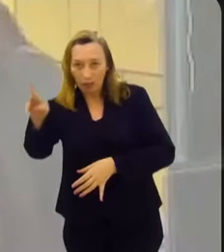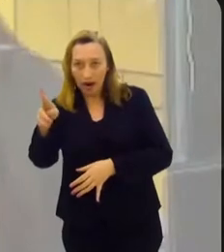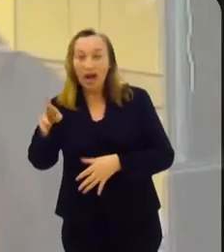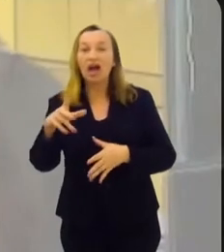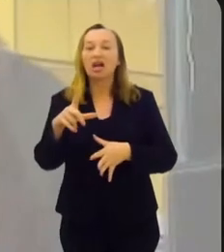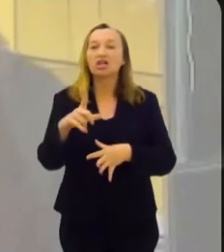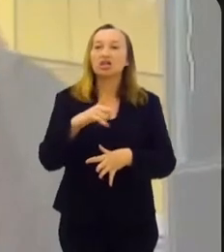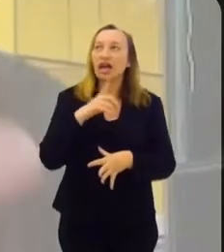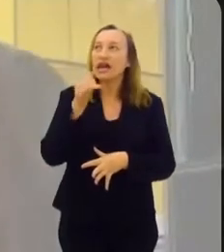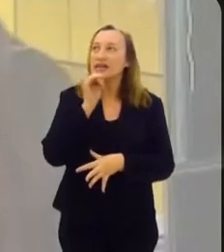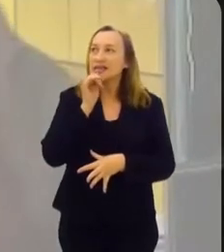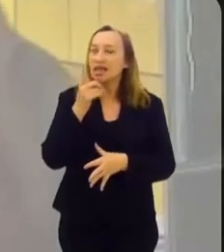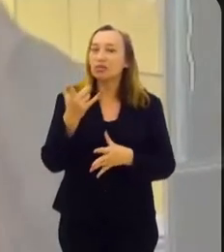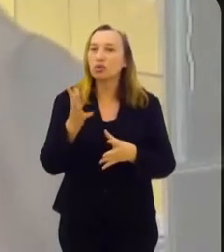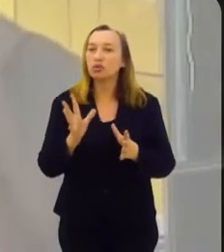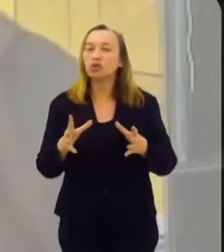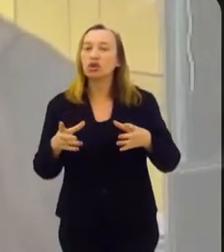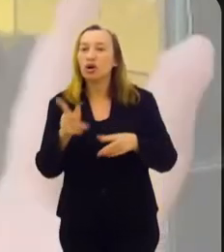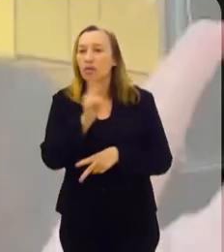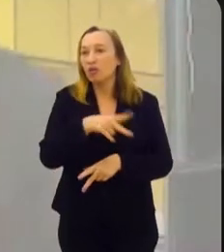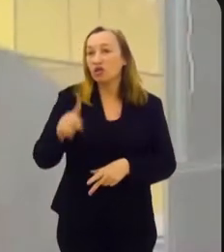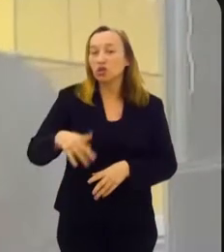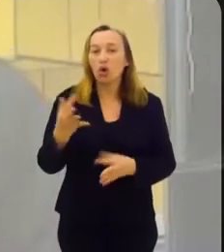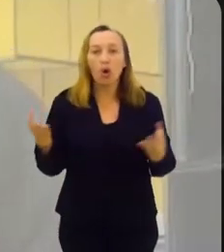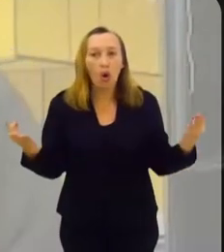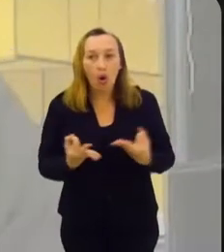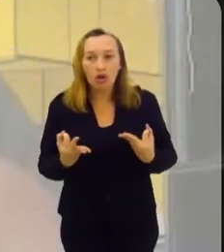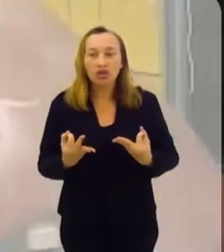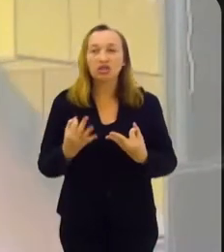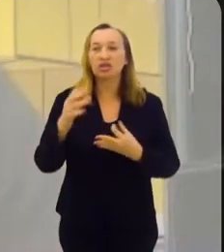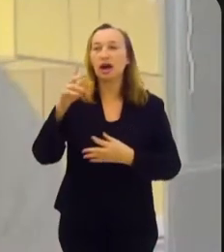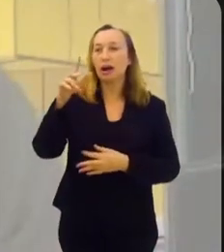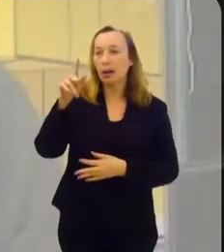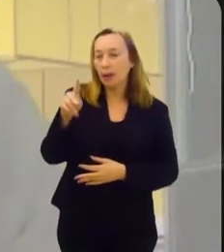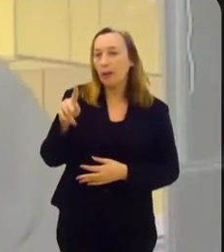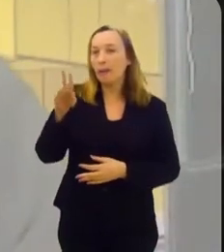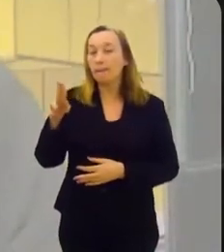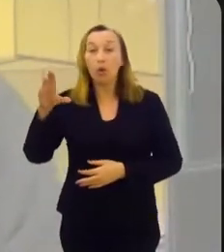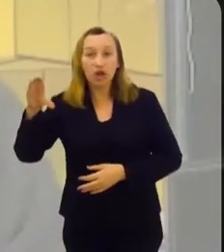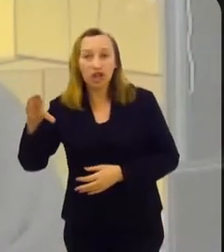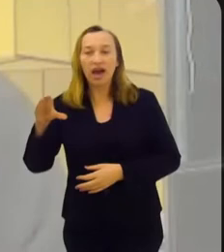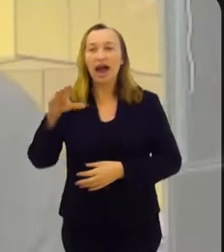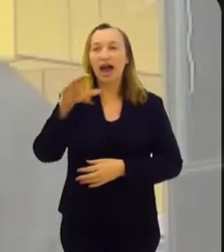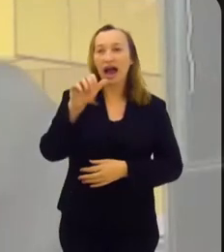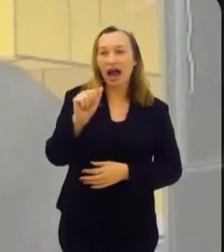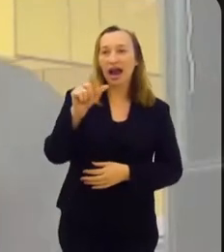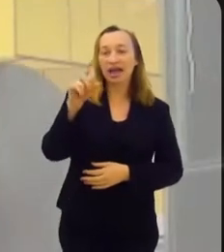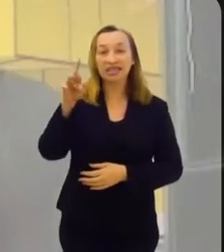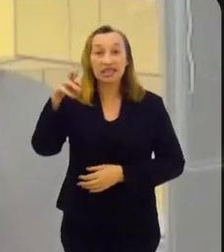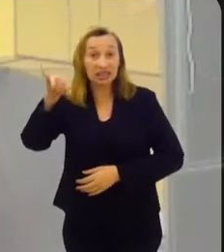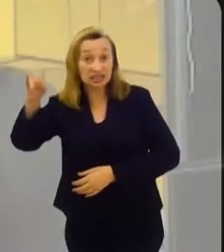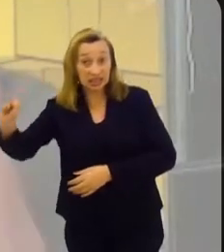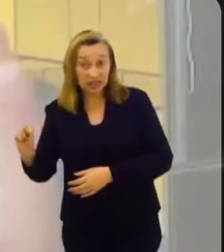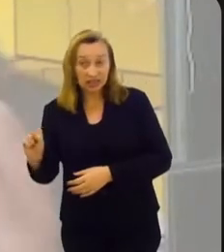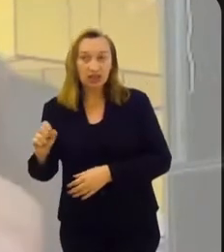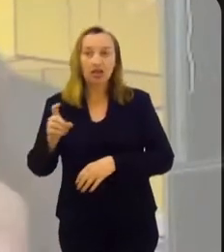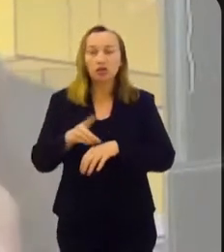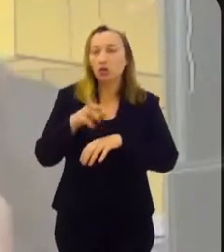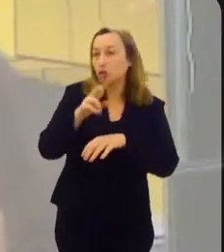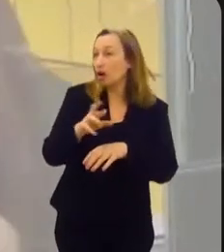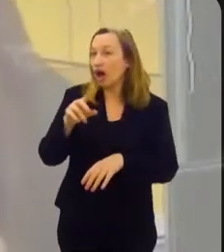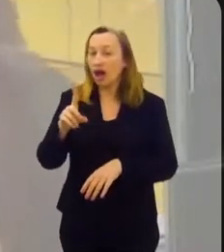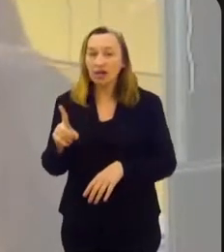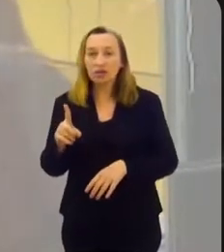Power... a gente tem, por exemplo, a colaboração de uma professora ótima da PUC, a Alessandra, que fez